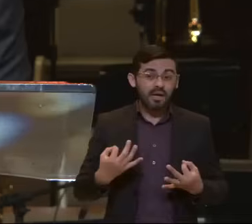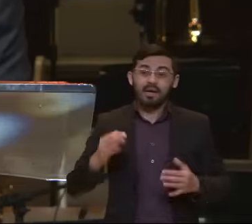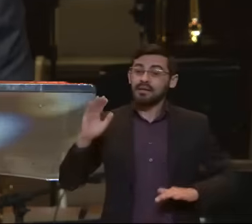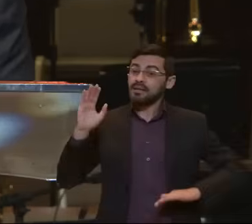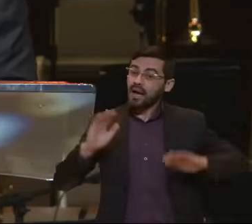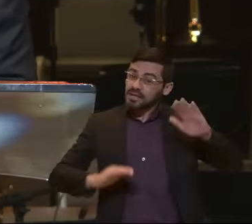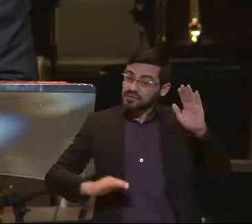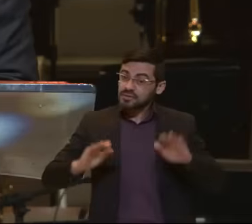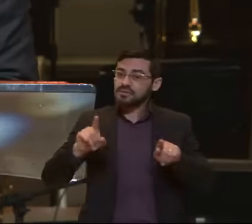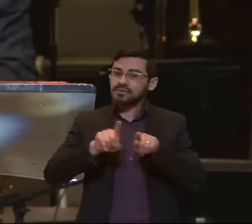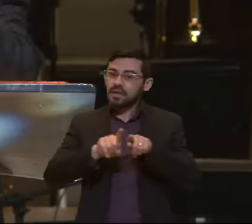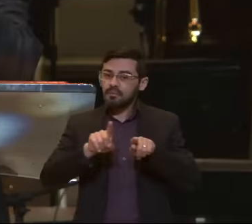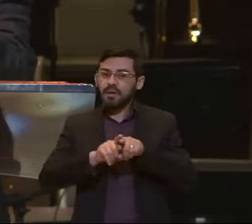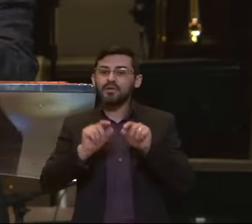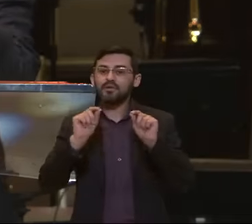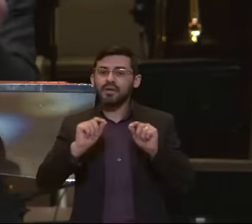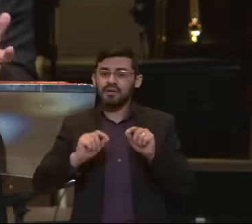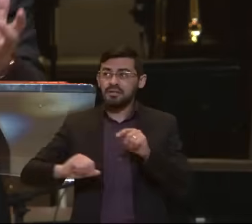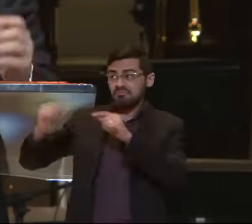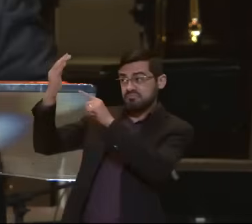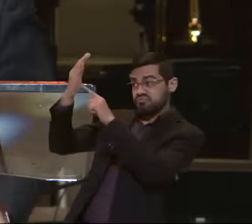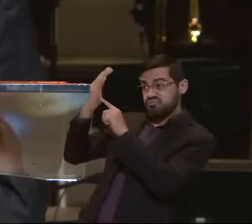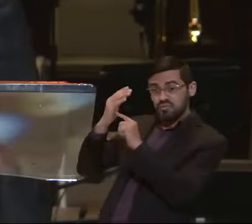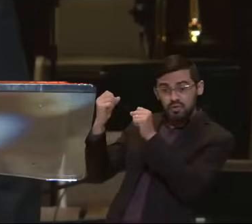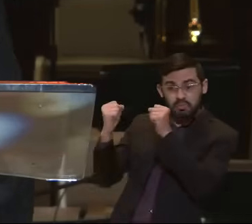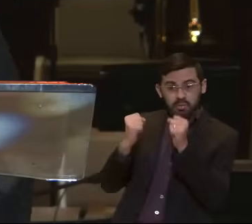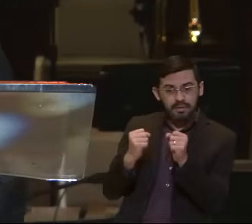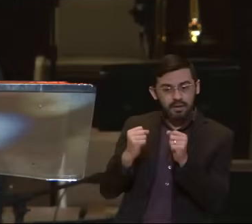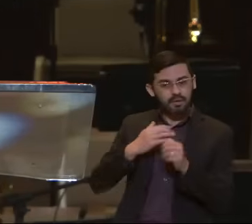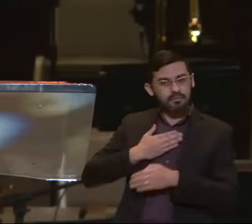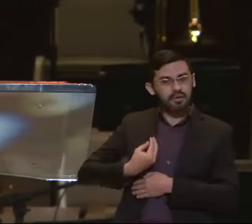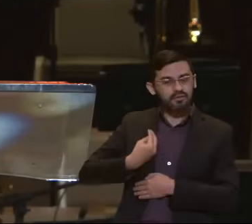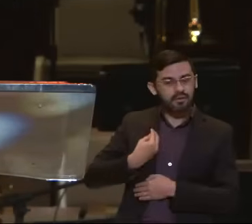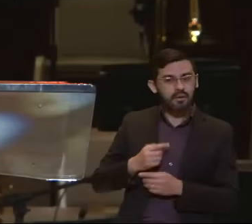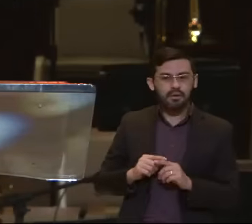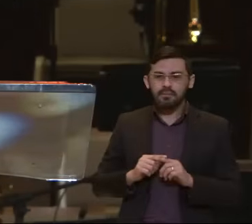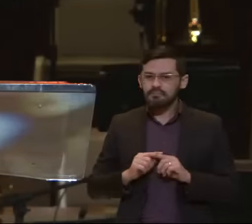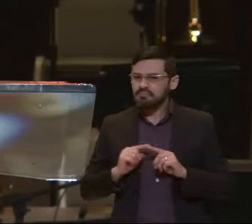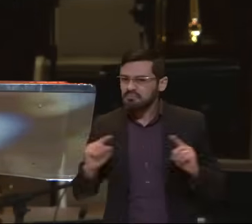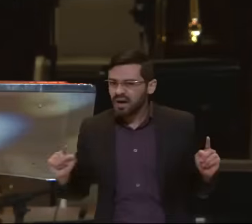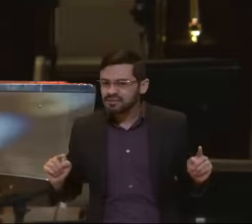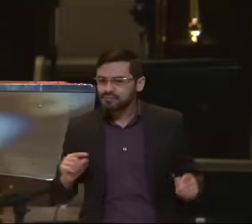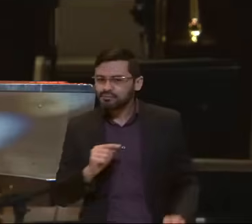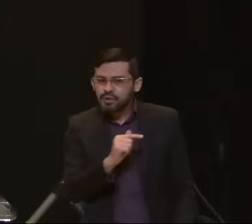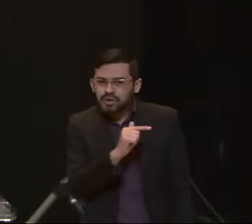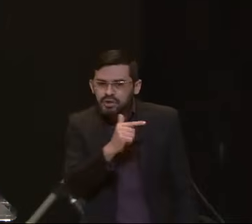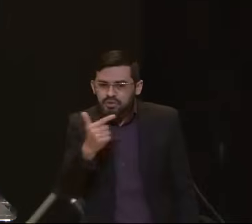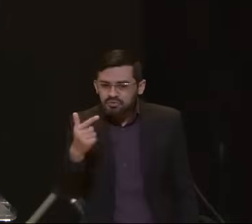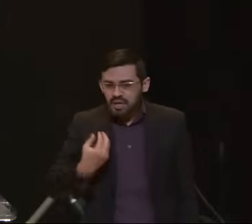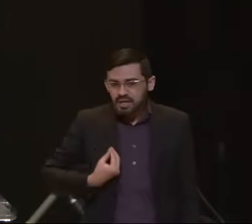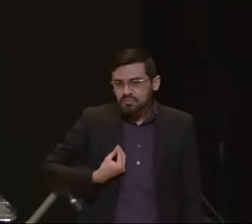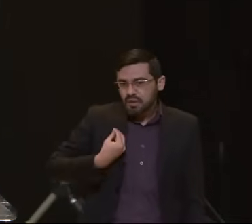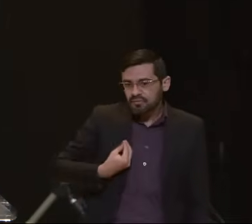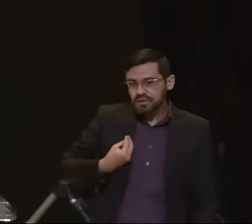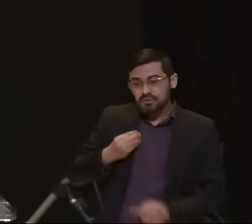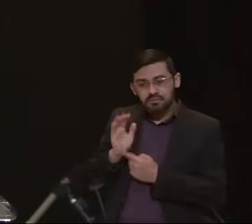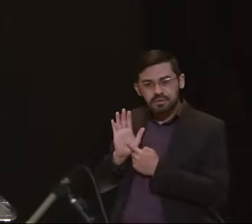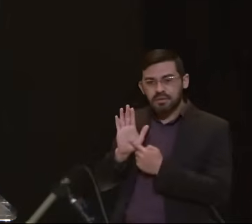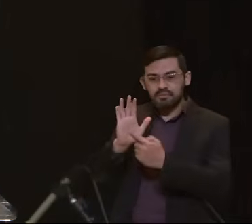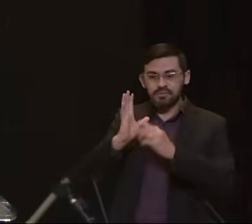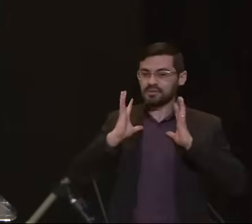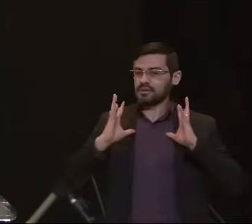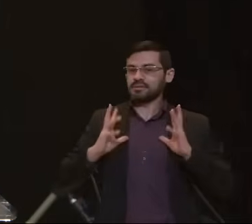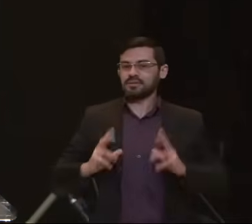sabe, manifestações de poder certas, mas não tenho uma vida que reflita a santidade